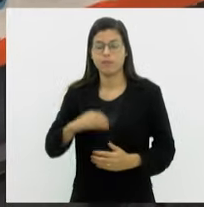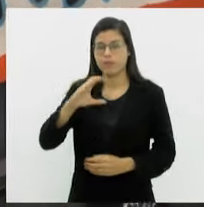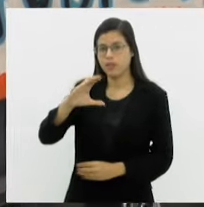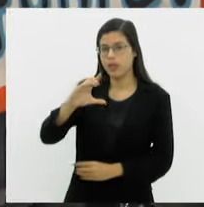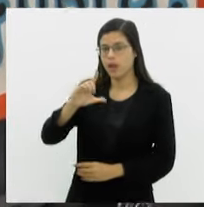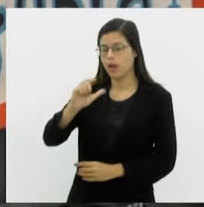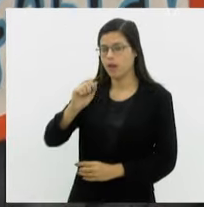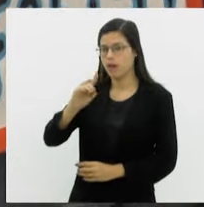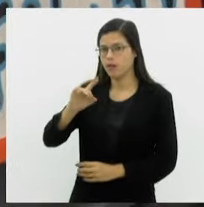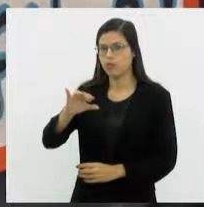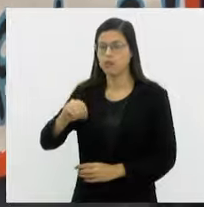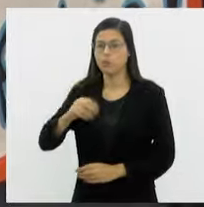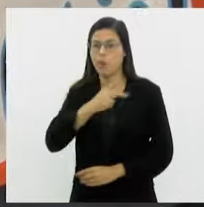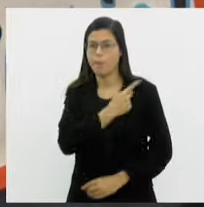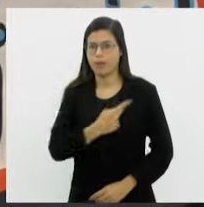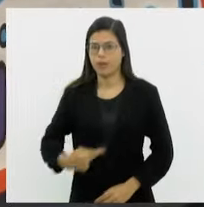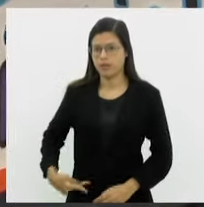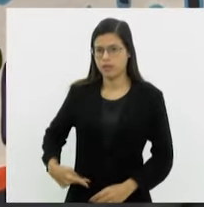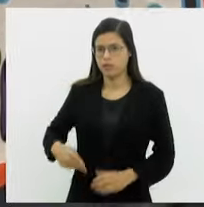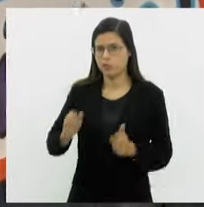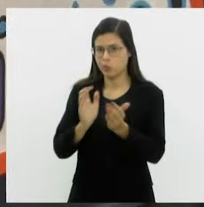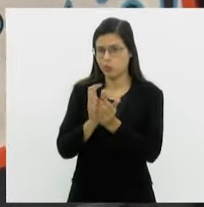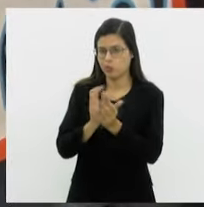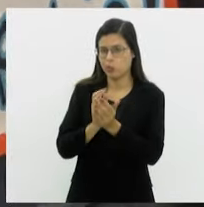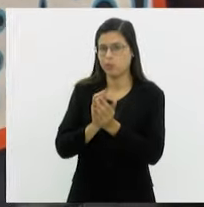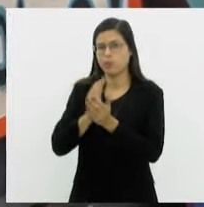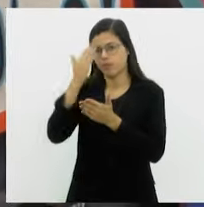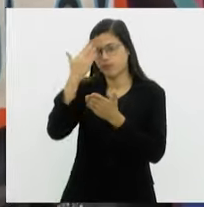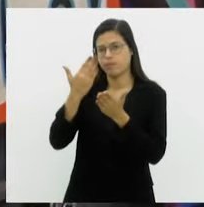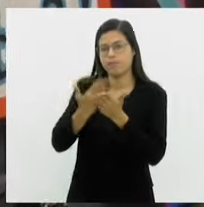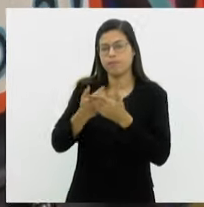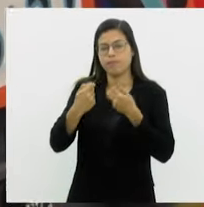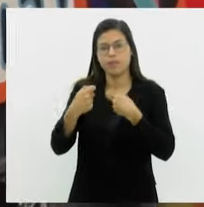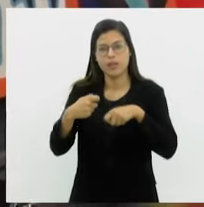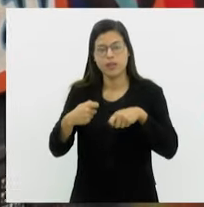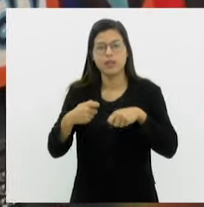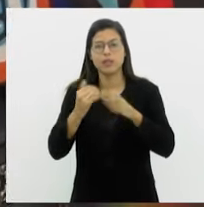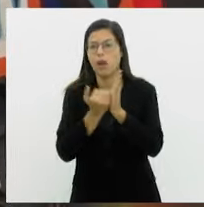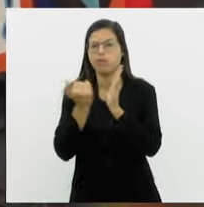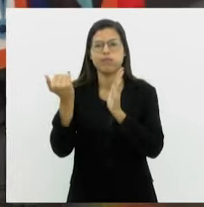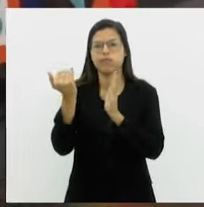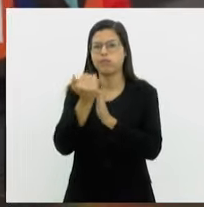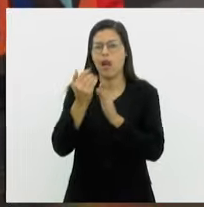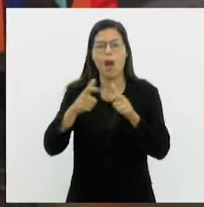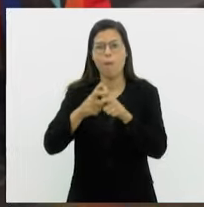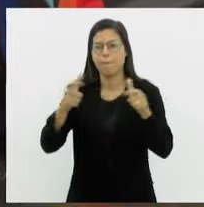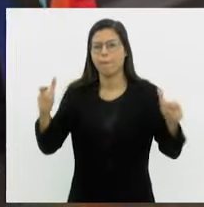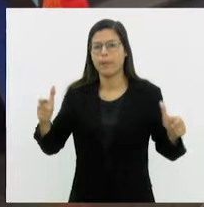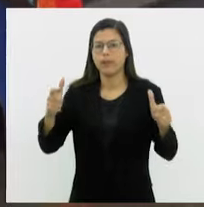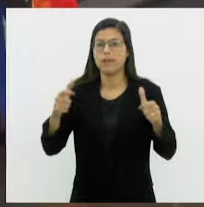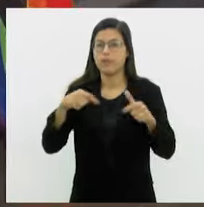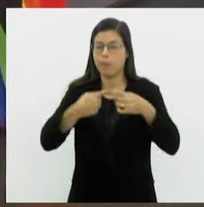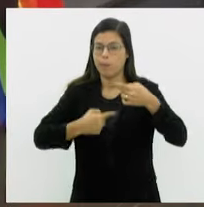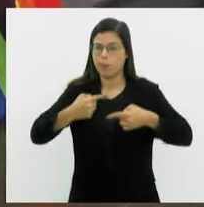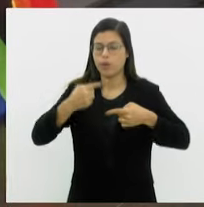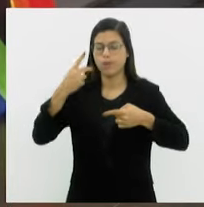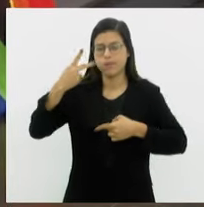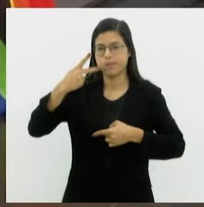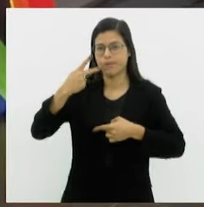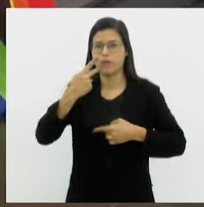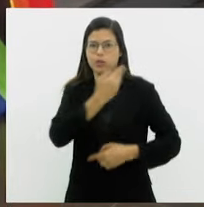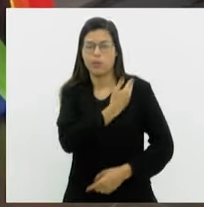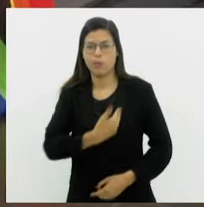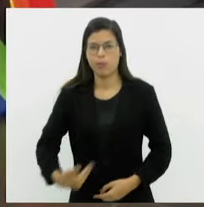do Grupo Arco-Íris, acredita que é preciso ampliar o leque de ações dessas políticas públicas que hoje estão, em